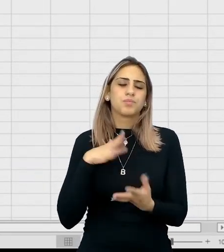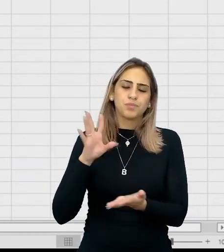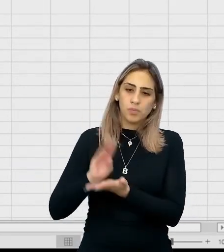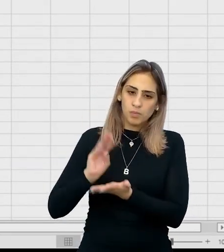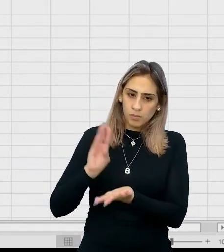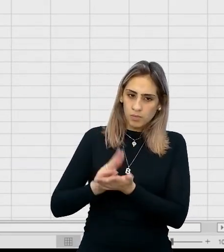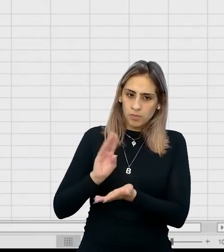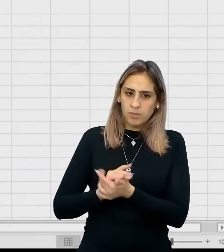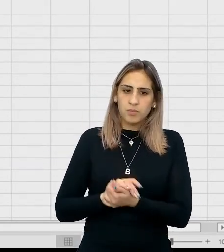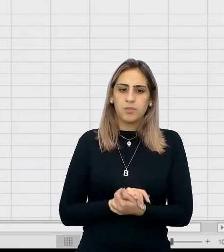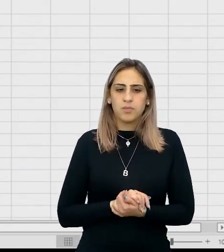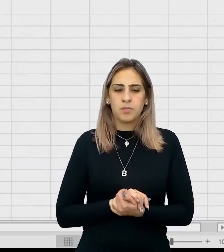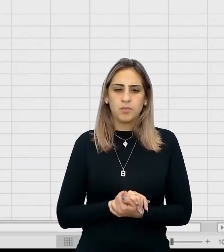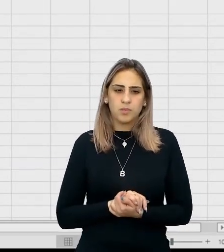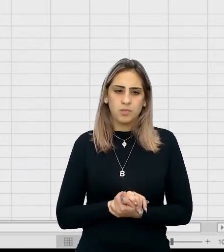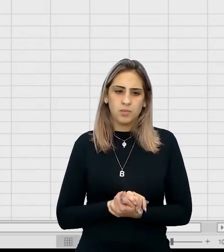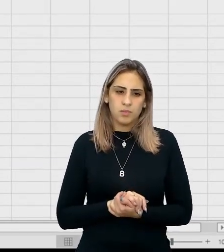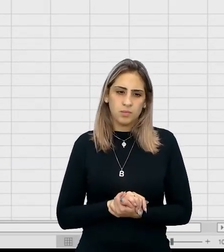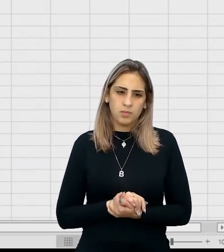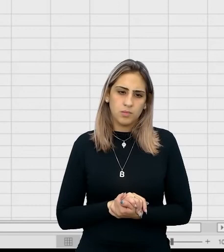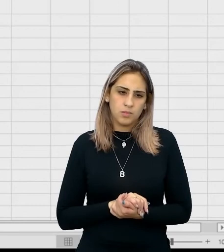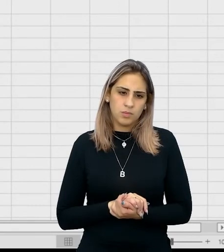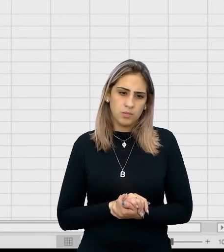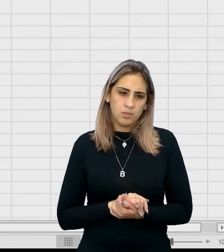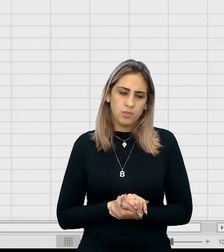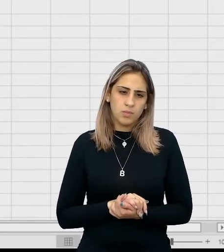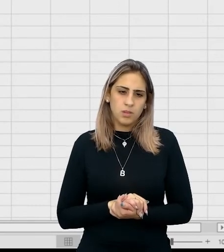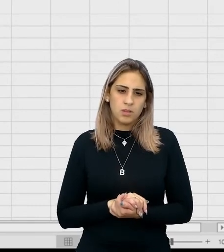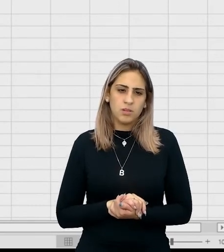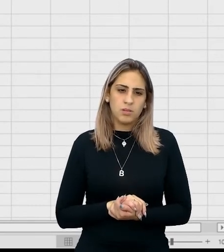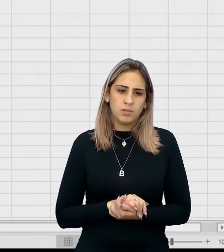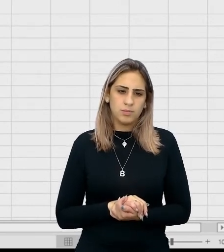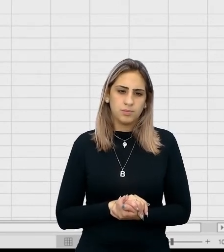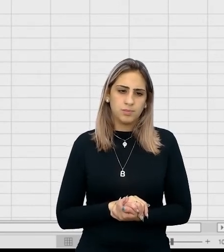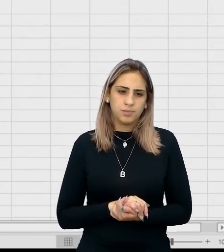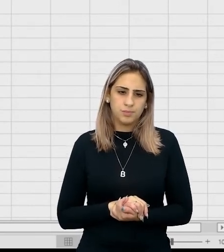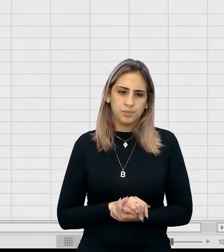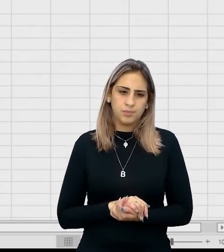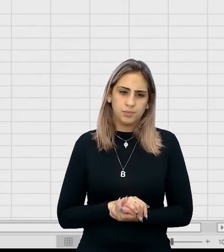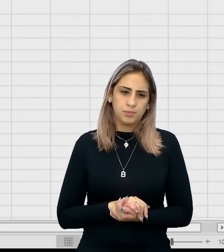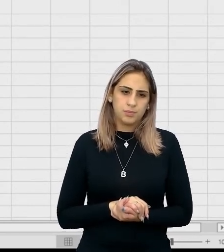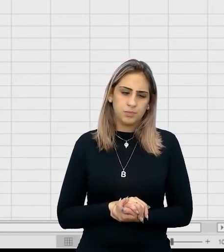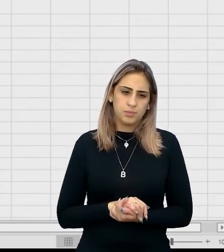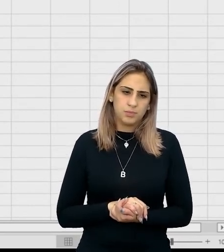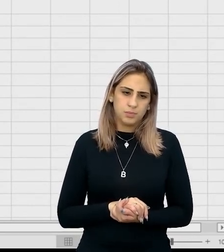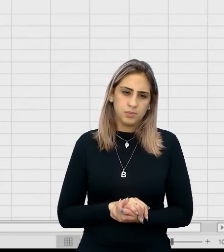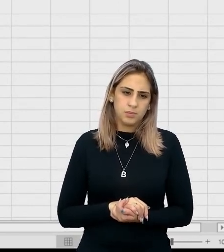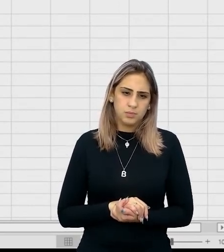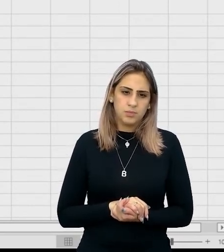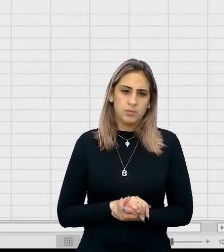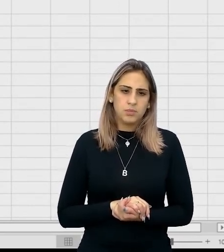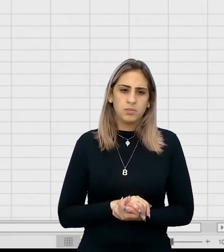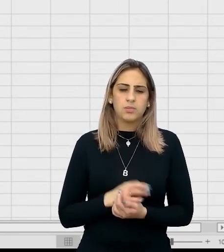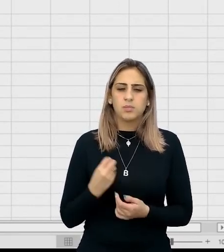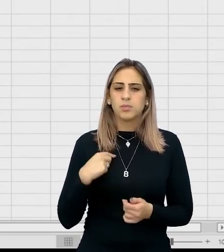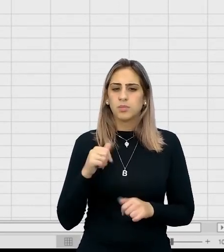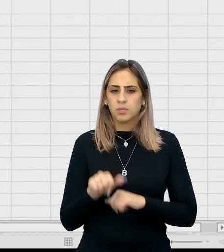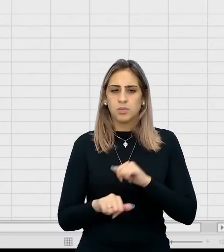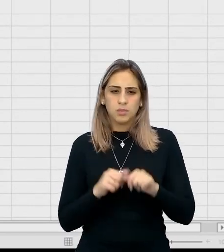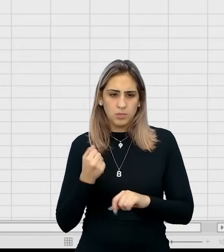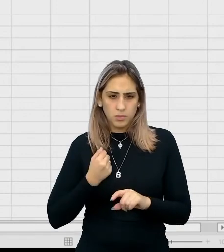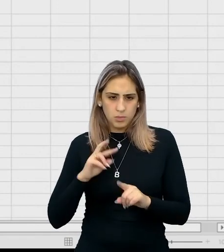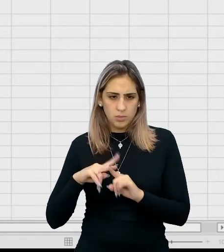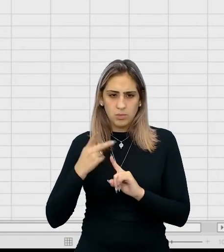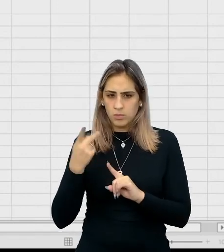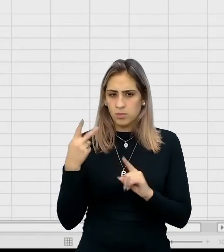então eu vou dar um Ctrl C nessa fórmula e vou colocar na linha de baixo, Ctrl V. E aí, como eu só quero mudar o expoente, porque